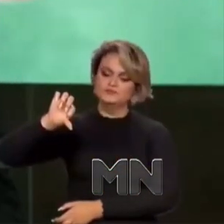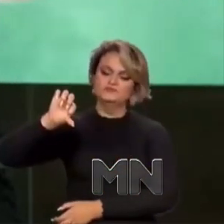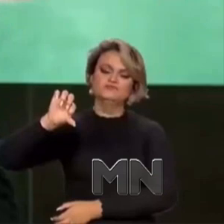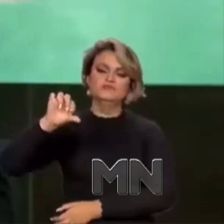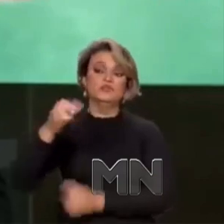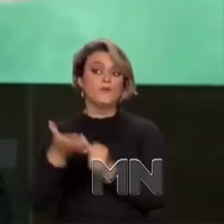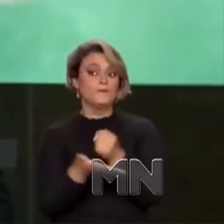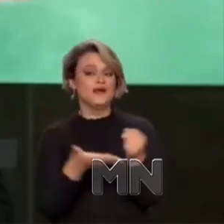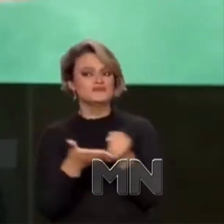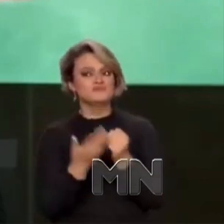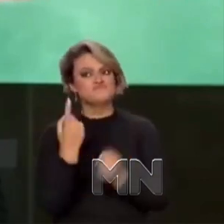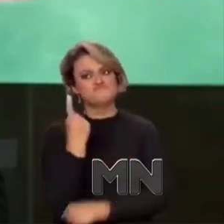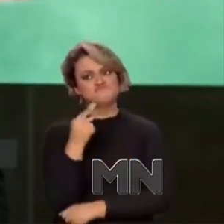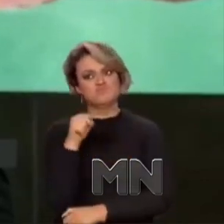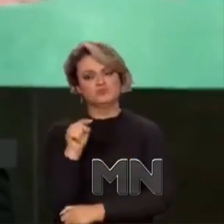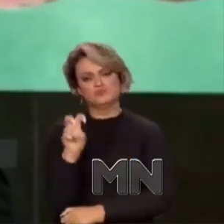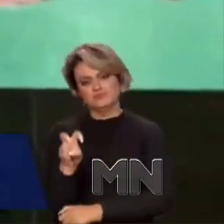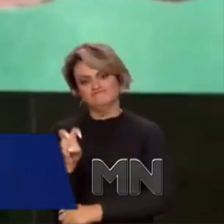10,9% e o mínimo